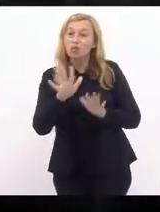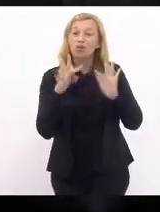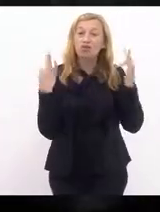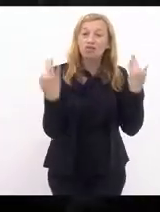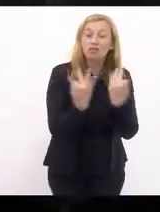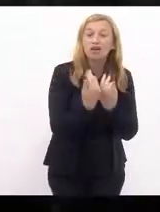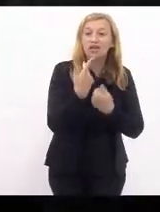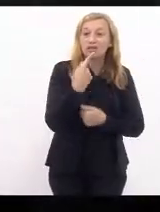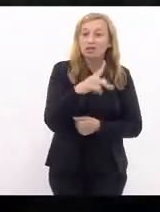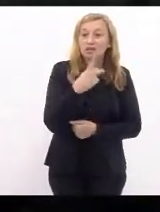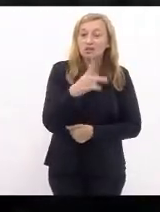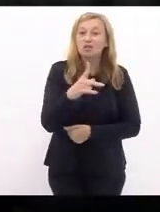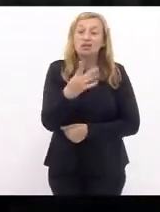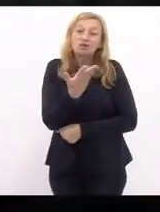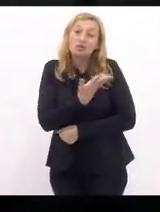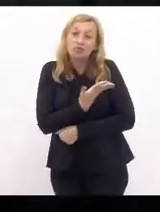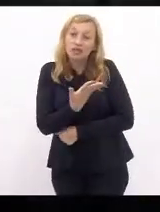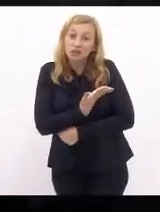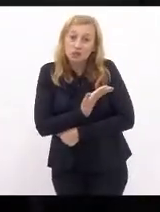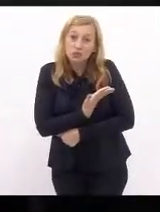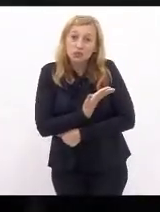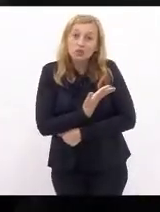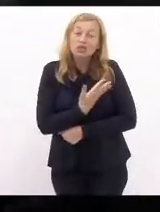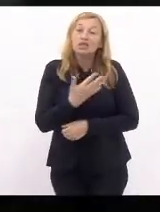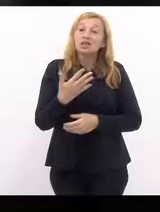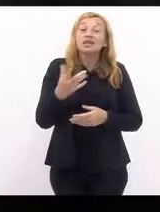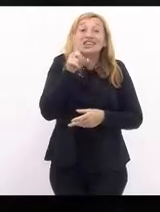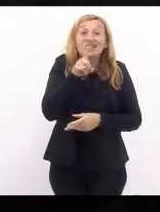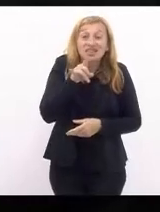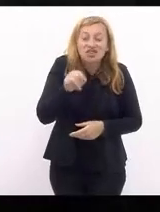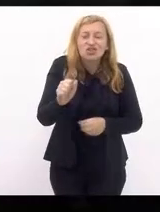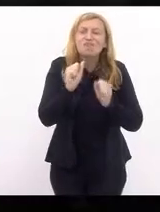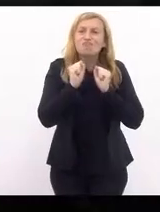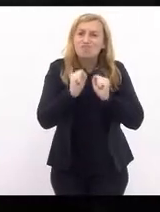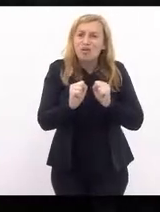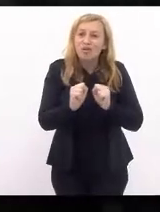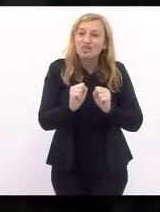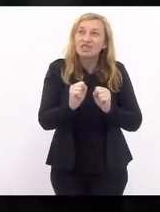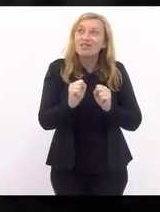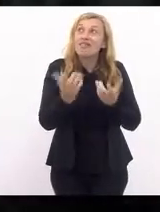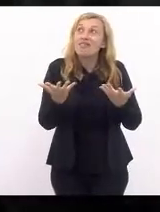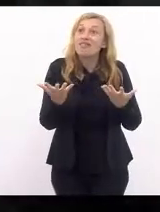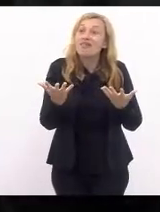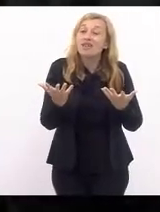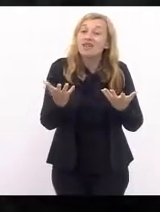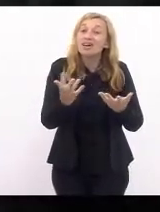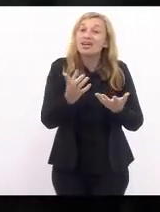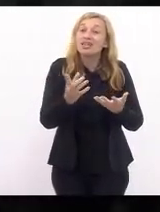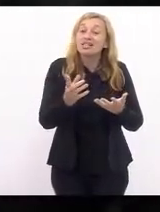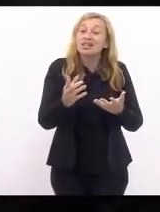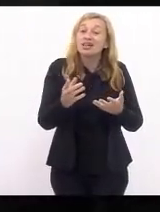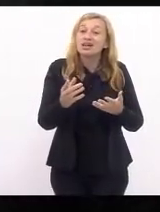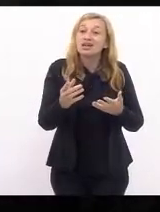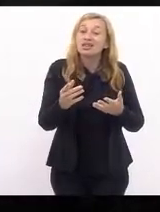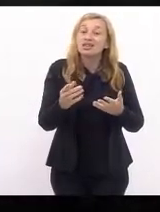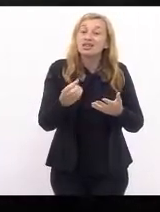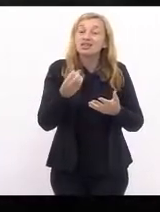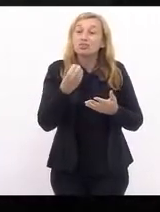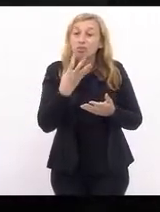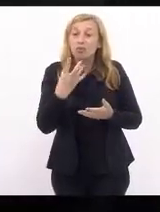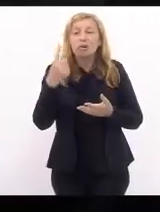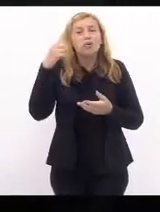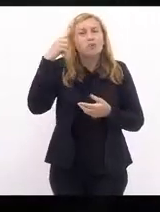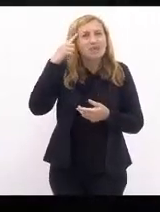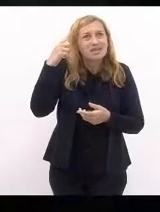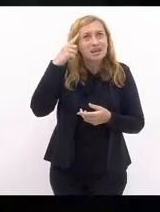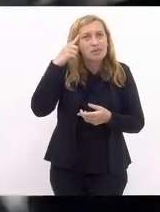seus conhecidos né e que essa data possa servir que a gente faça uma grande reflexão